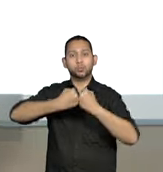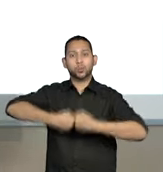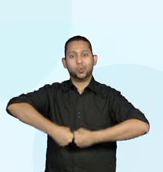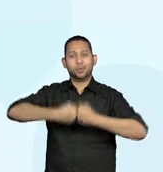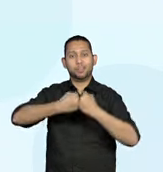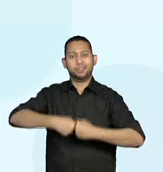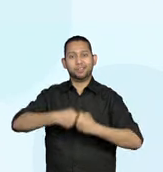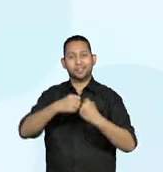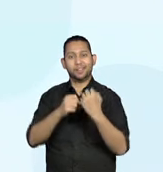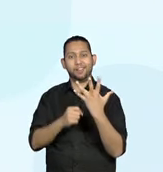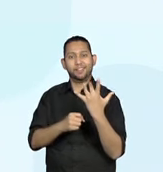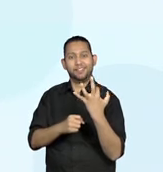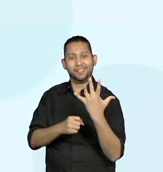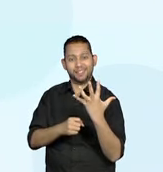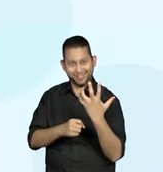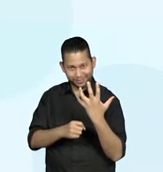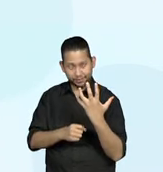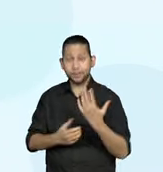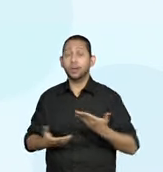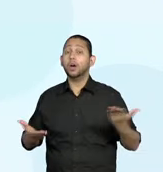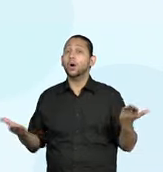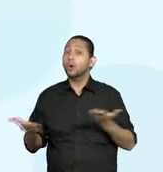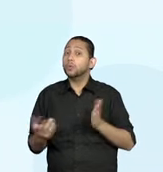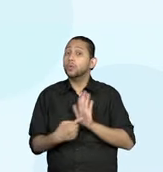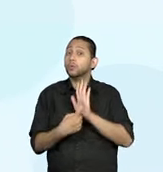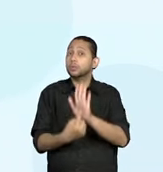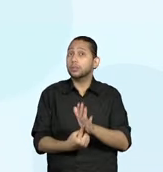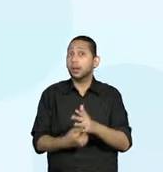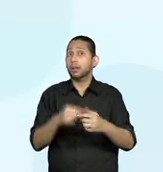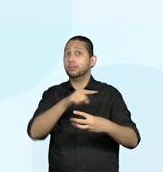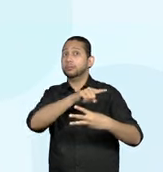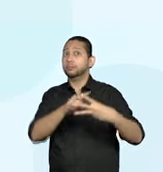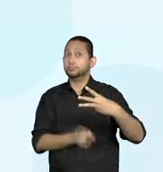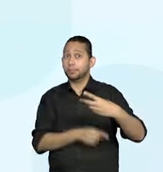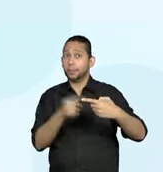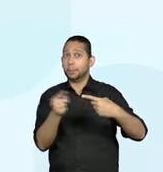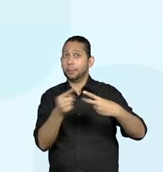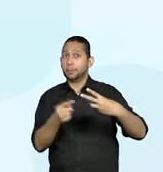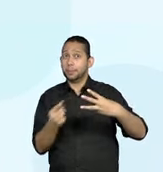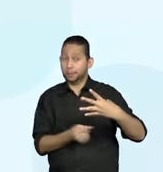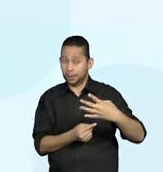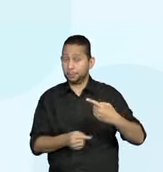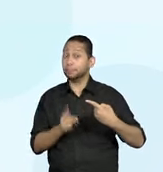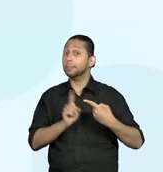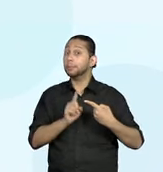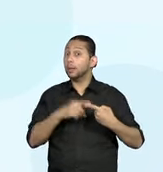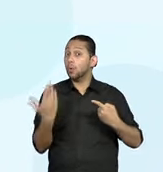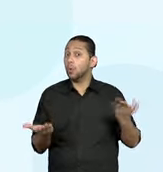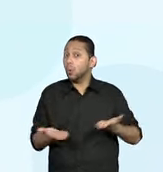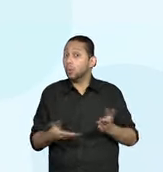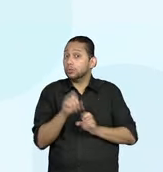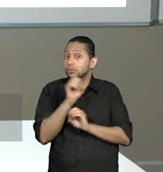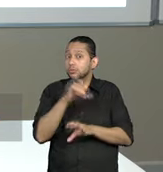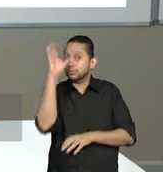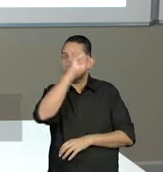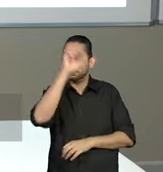vamos agora trabalhar com nossa primeira estrutura, que vai ser os músculos. Então,